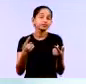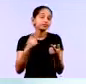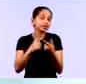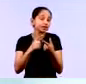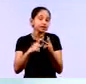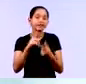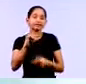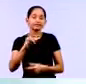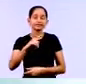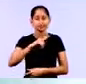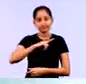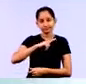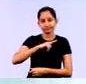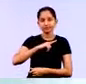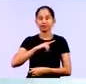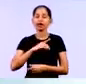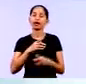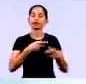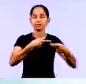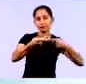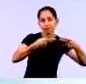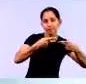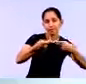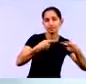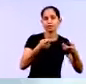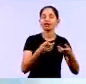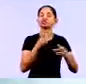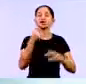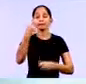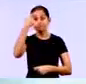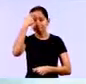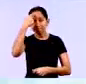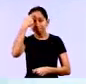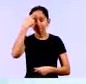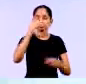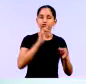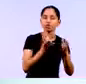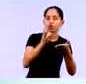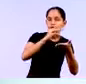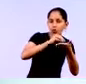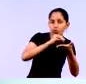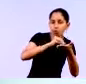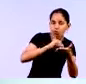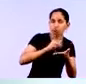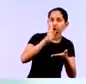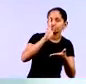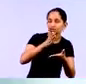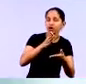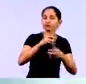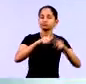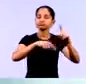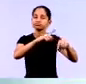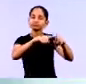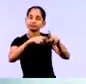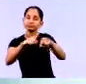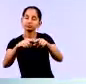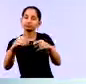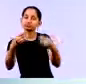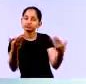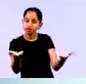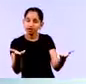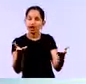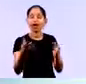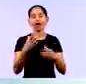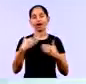se eu tenho esta previsão, esse quantitativo de matéria-prima, o que é que eu tenho que fazer agora?